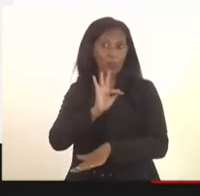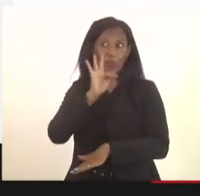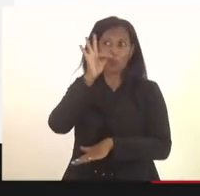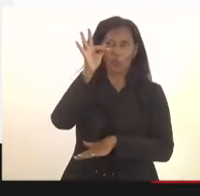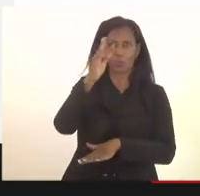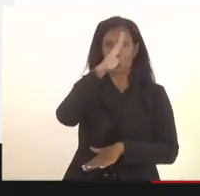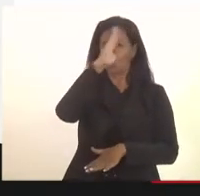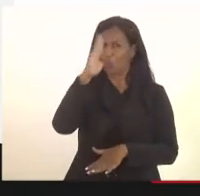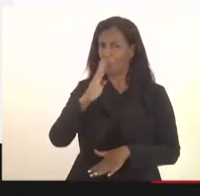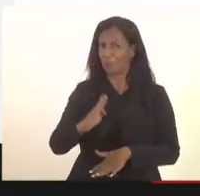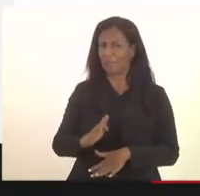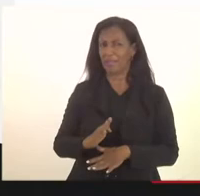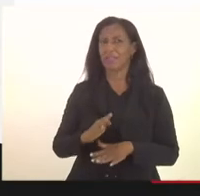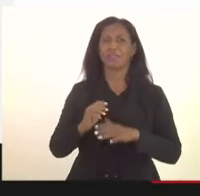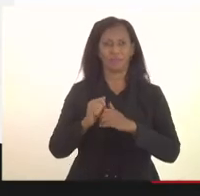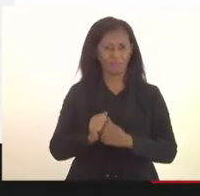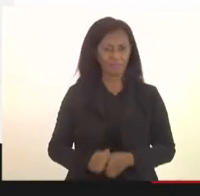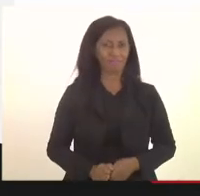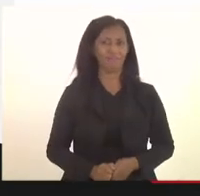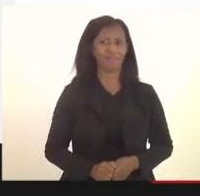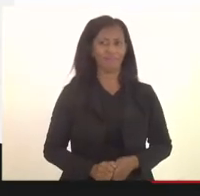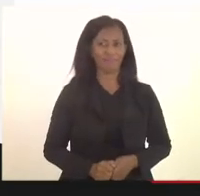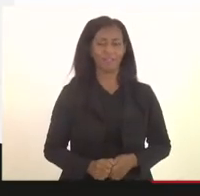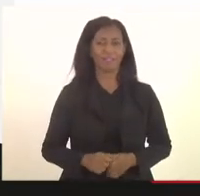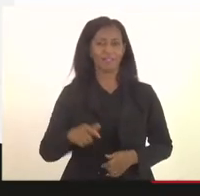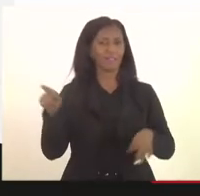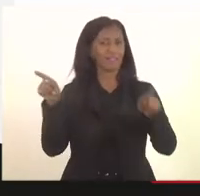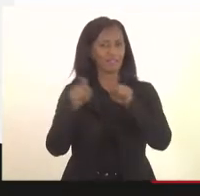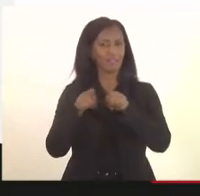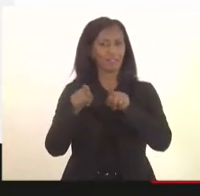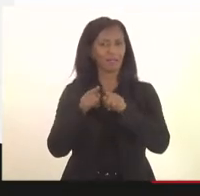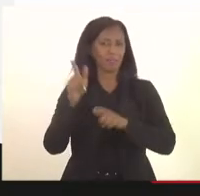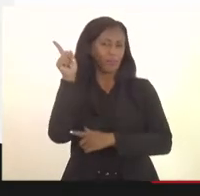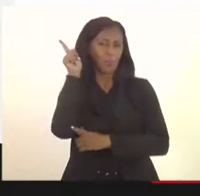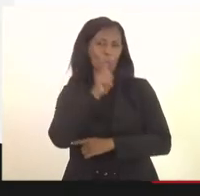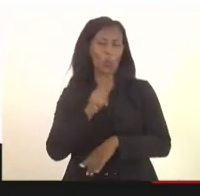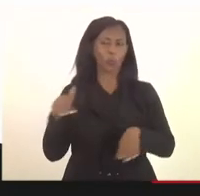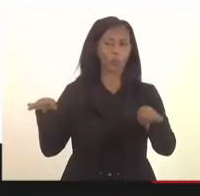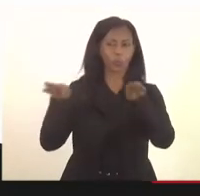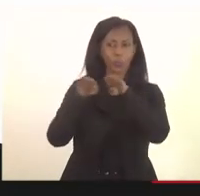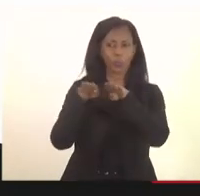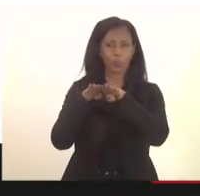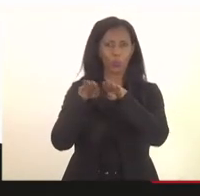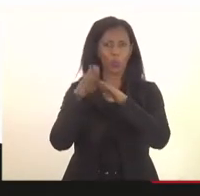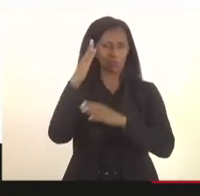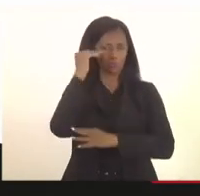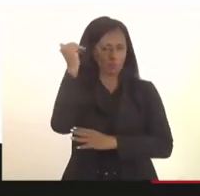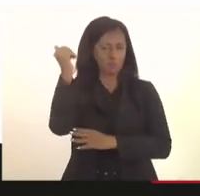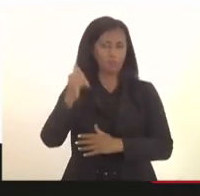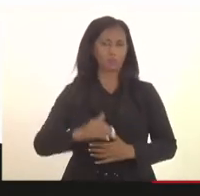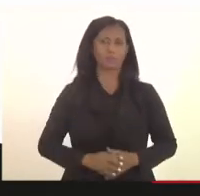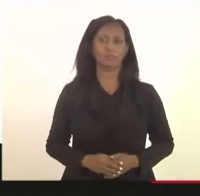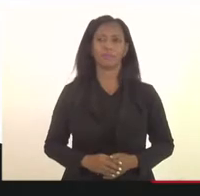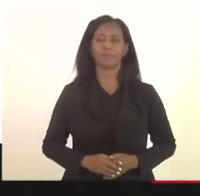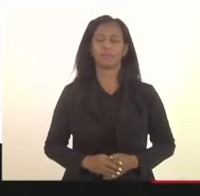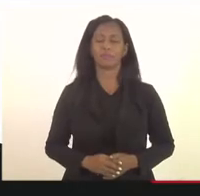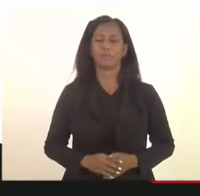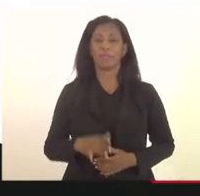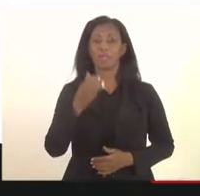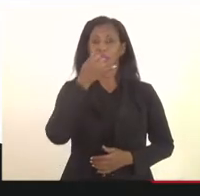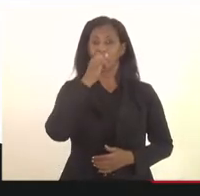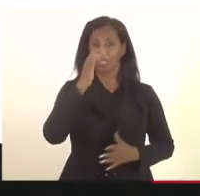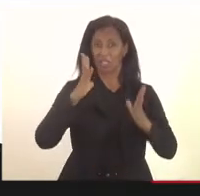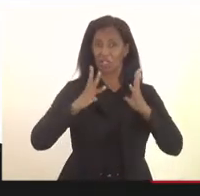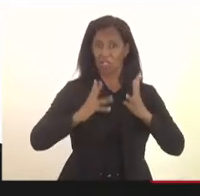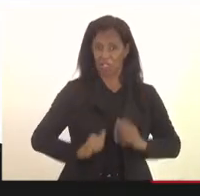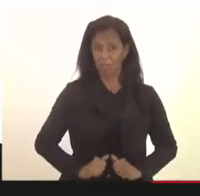vai ser, naturalmente, nós vamos expandir para uma atuação aqui no Brasil também, no caso de sucesso. Em termos de energia limpa, eu falei já,